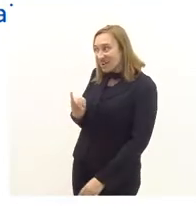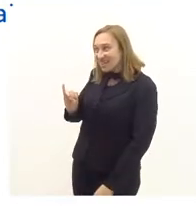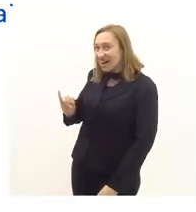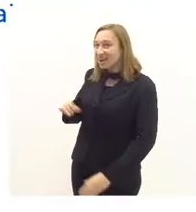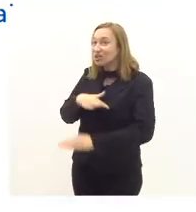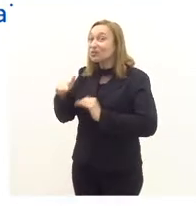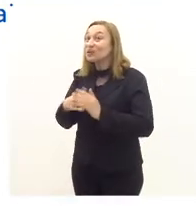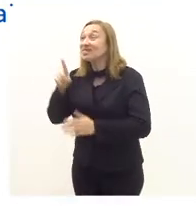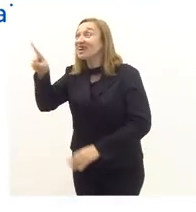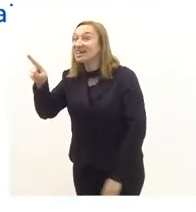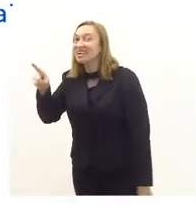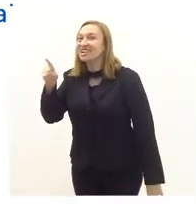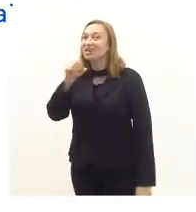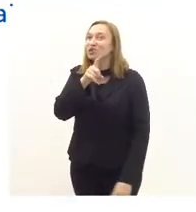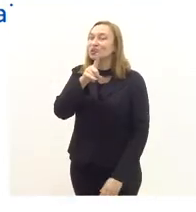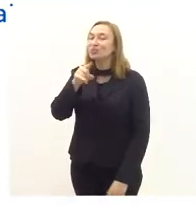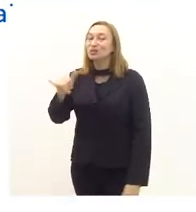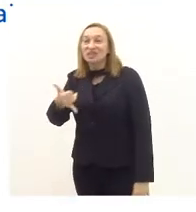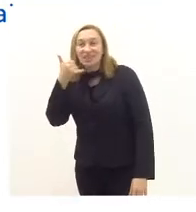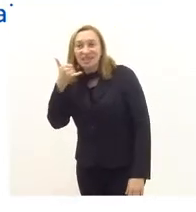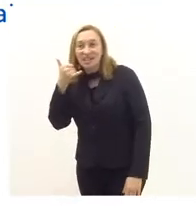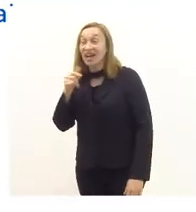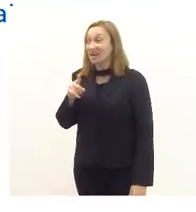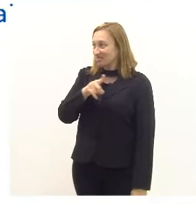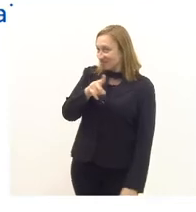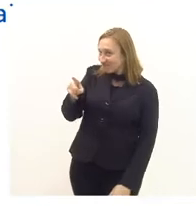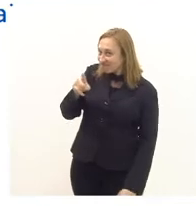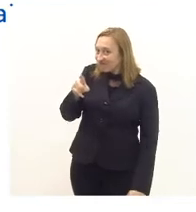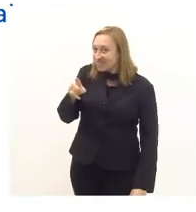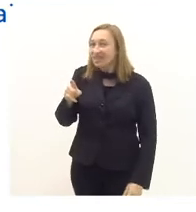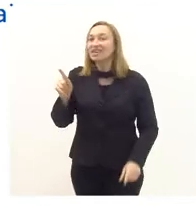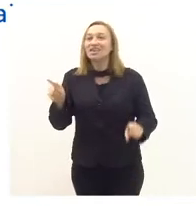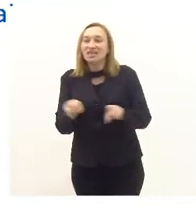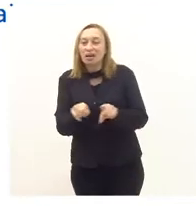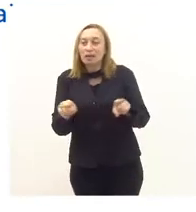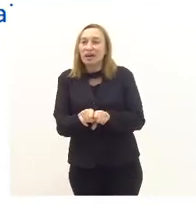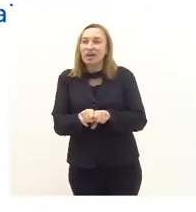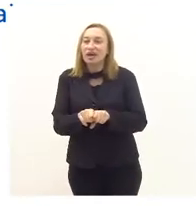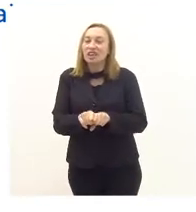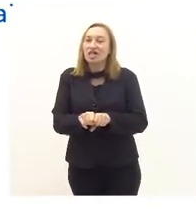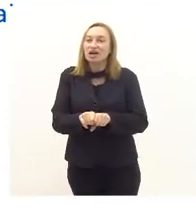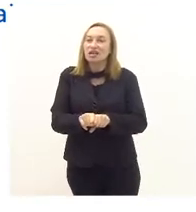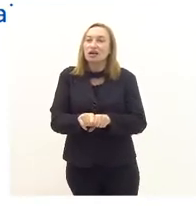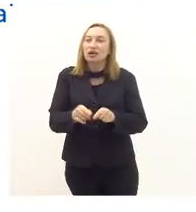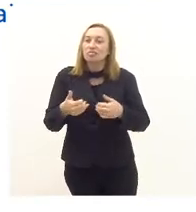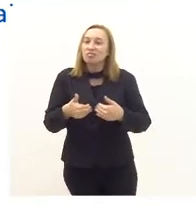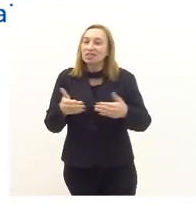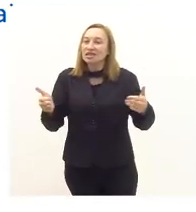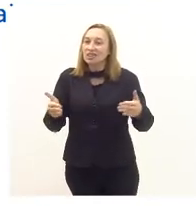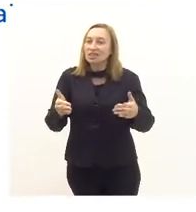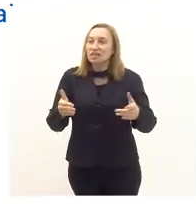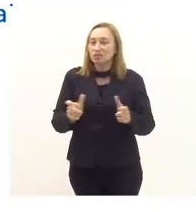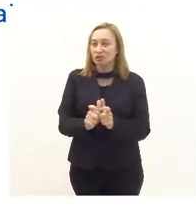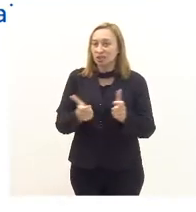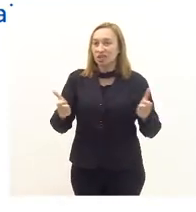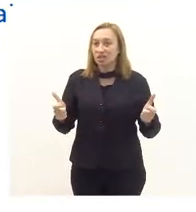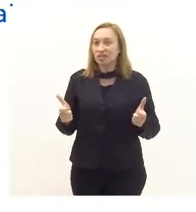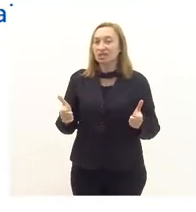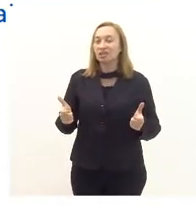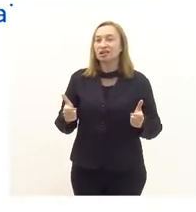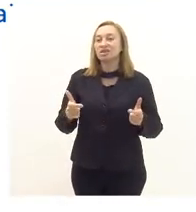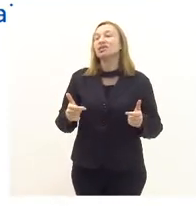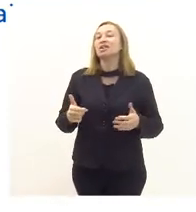atrás. Esse DISC ele passa, né, a ser também uma grande porta de entrada, mas eu tenho